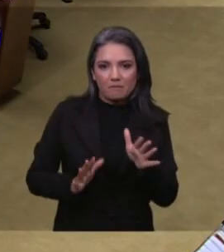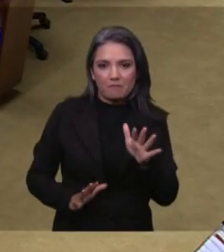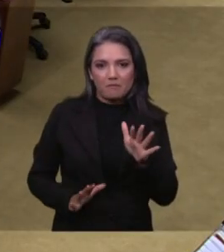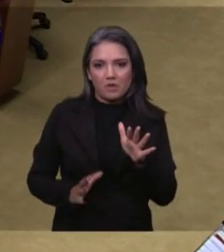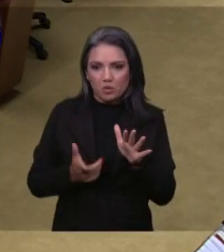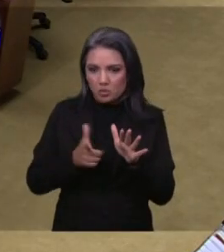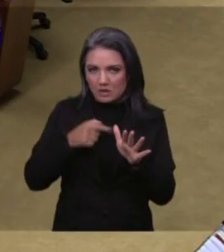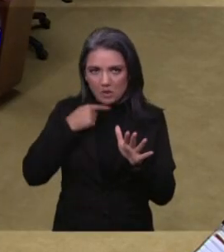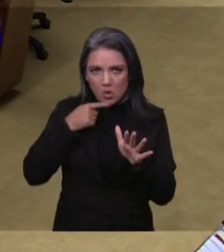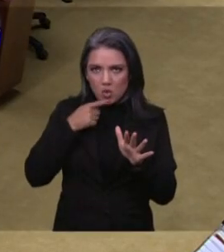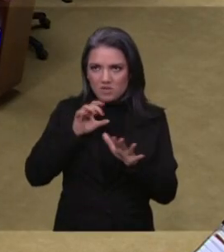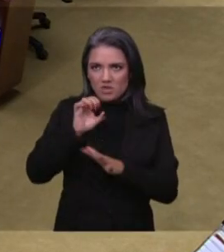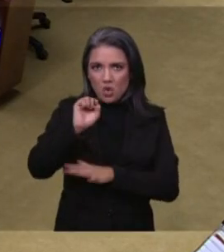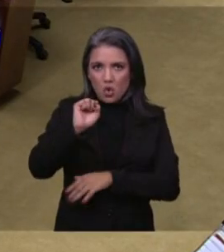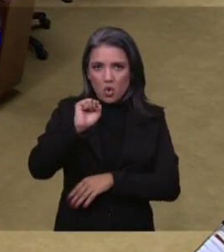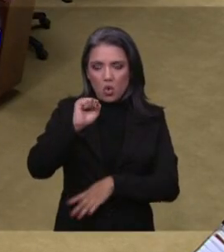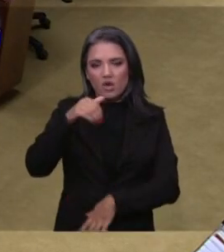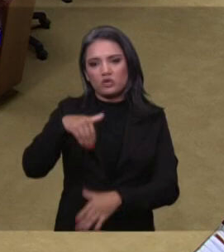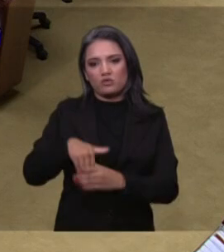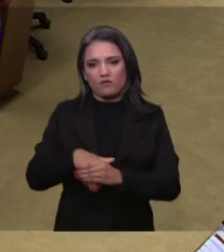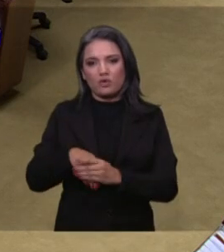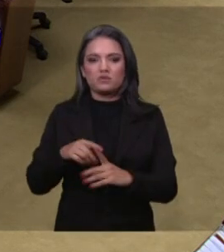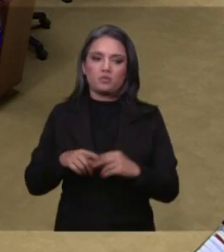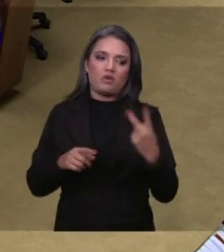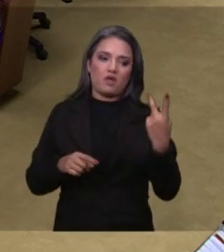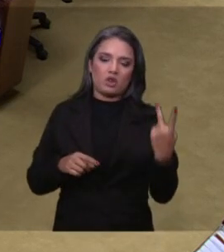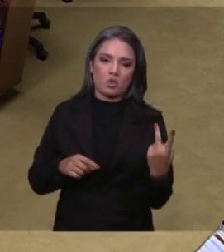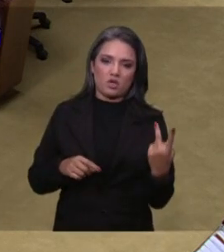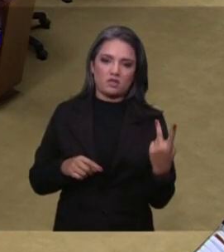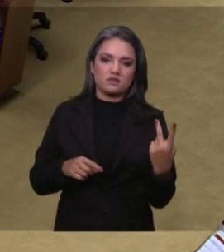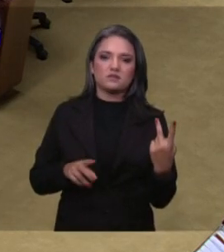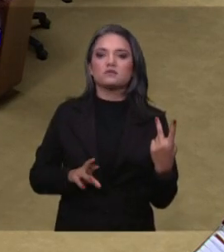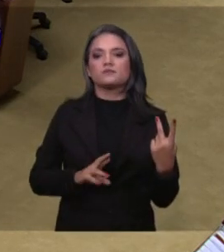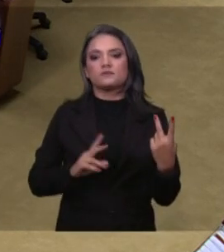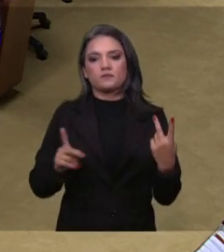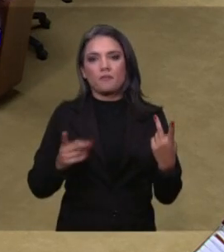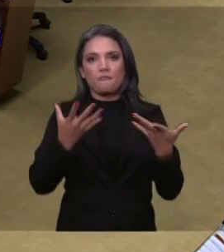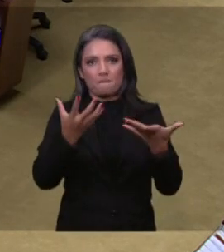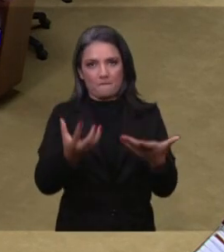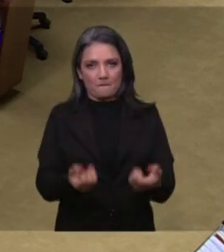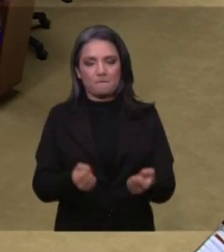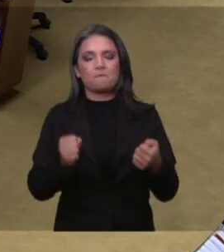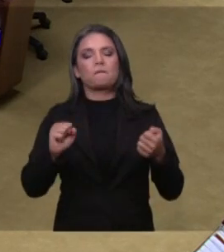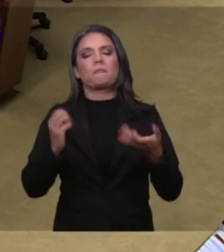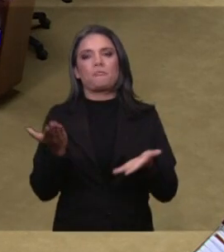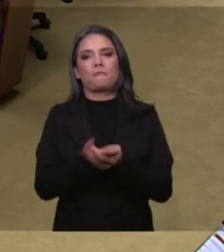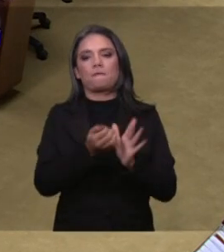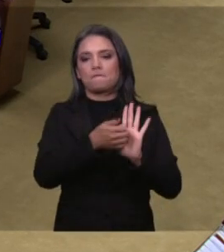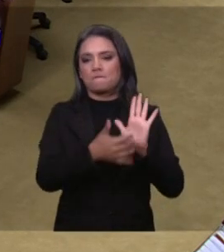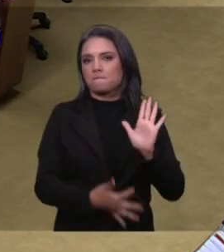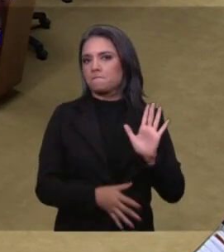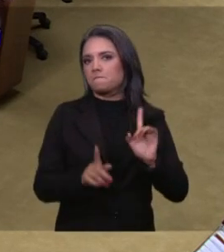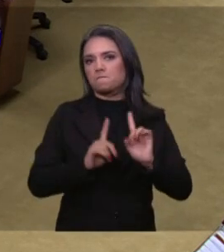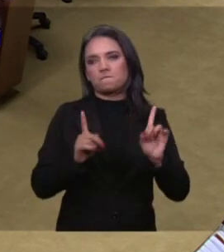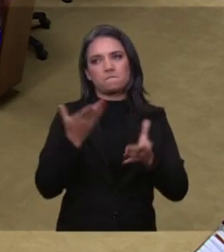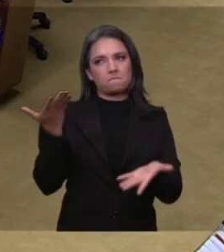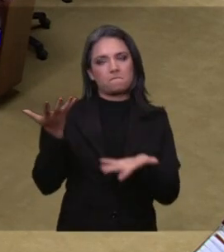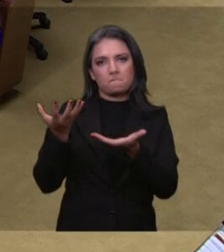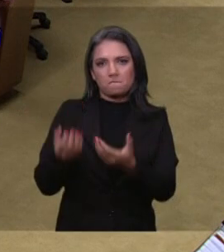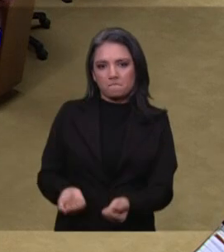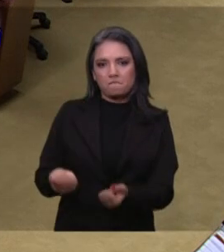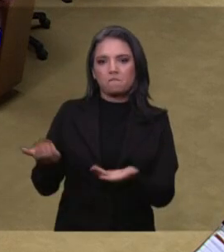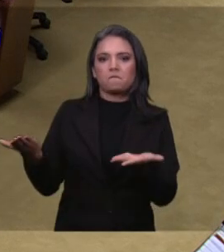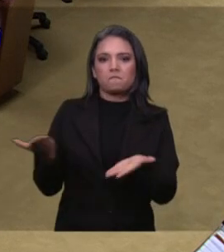8 votos, né, em razão de 2 votos... terem acolhido os embargos, mas não aceitando a possibilidade de rescisória. Como o ministro